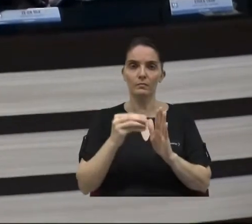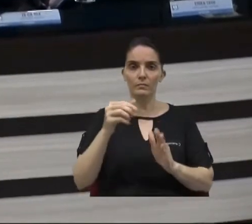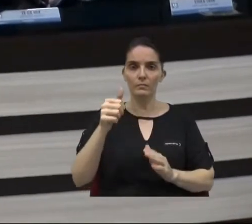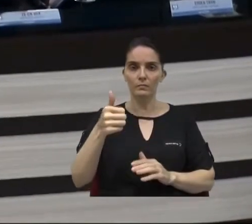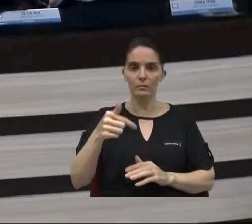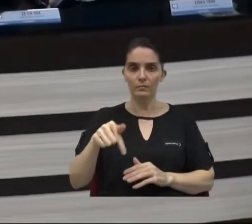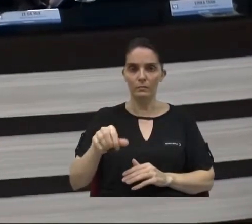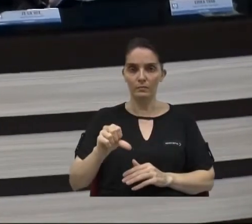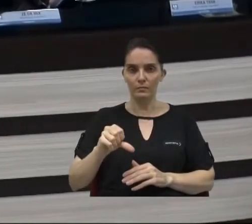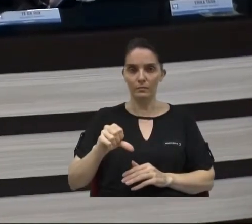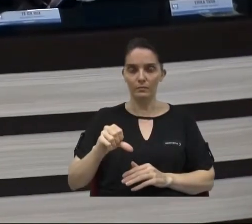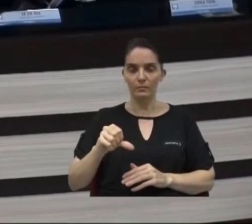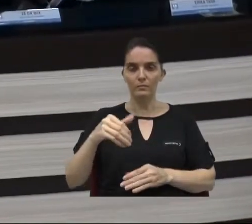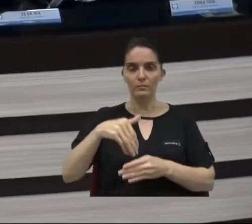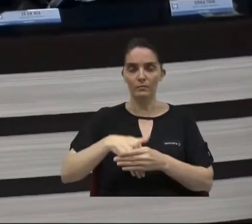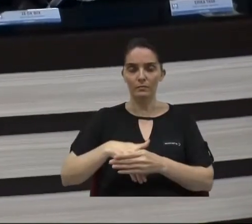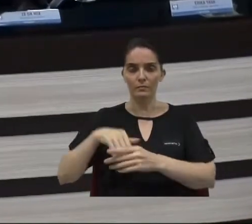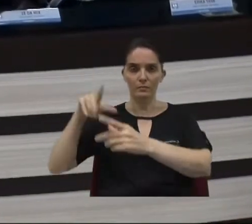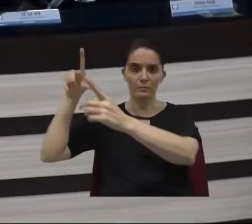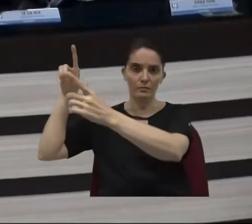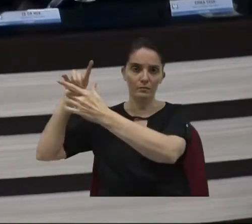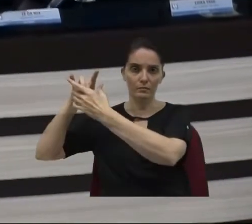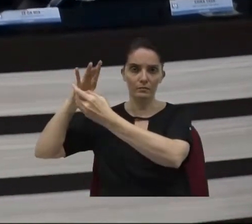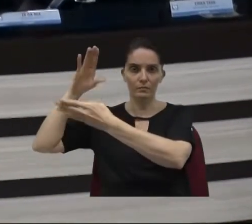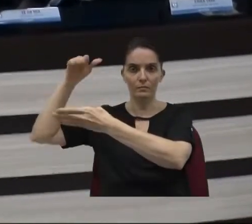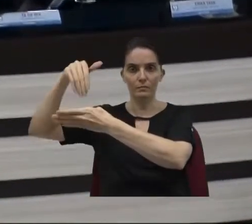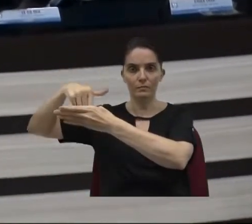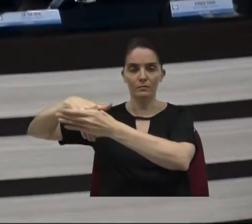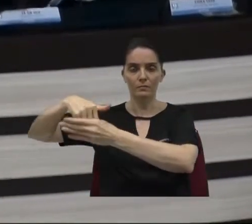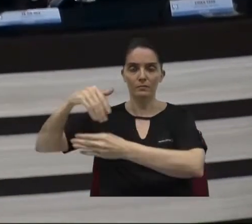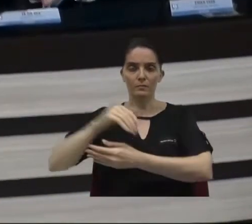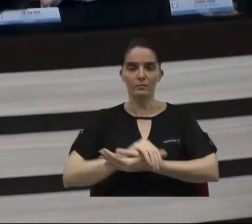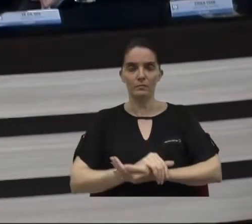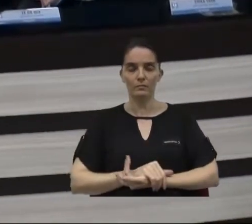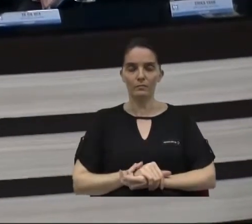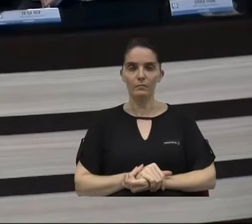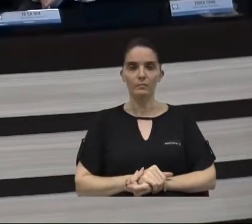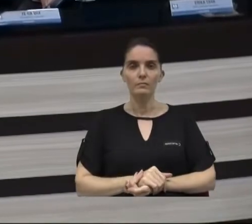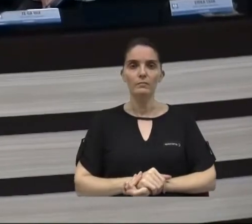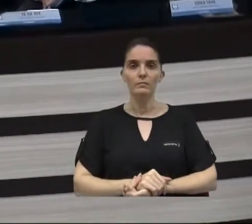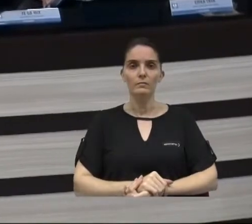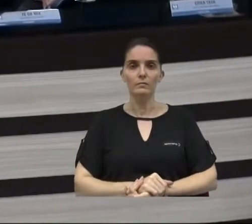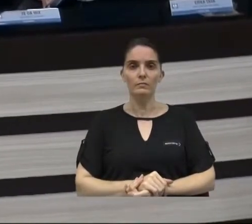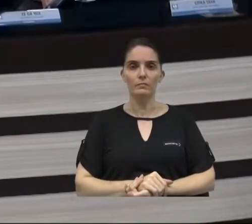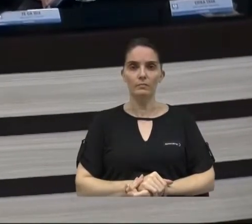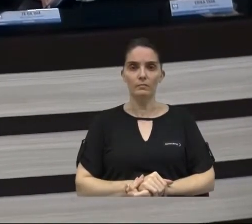ela vai à votação. E o painel de votação, senhores vereadores, ele está